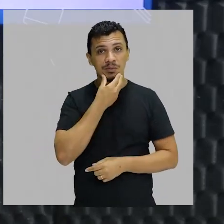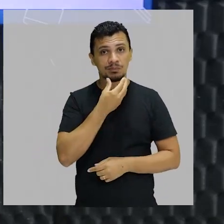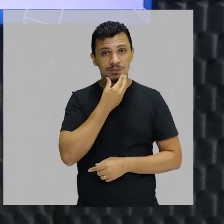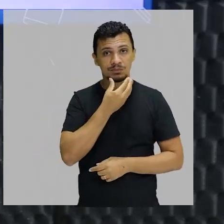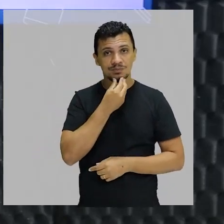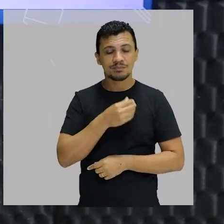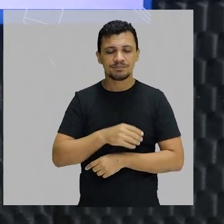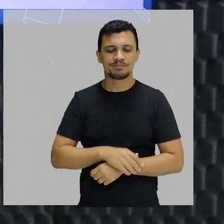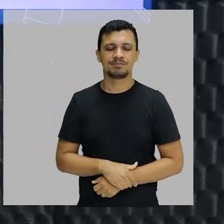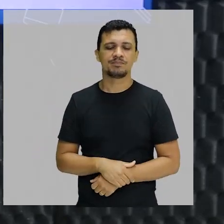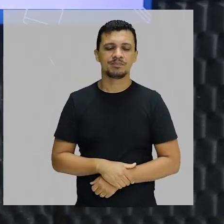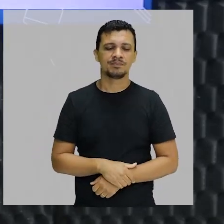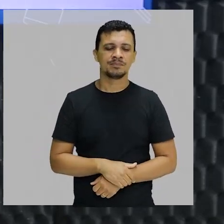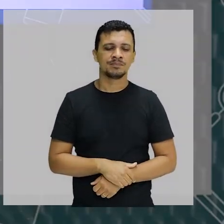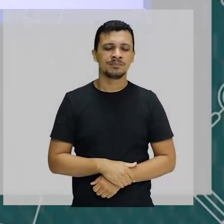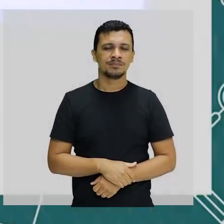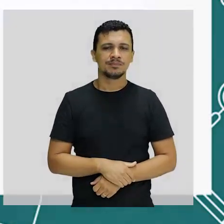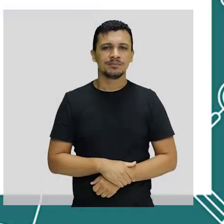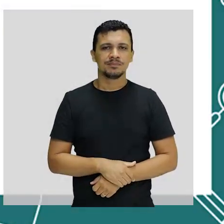hambre.